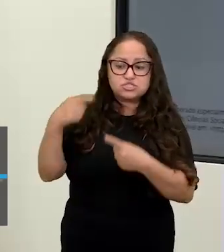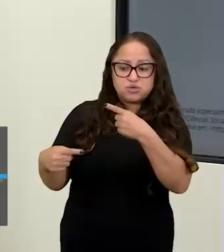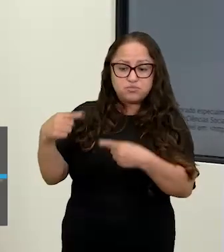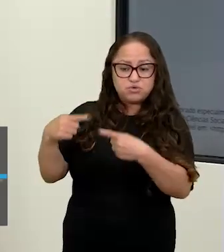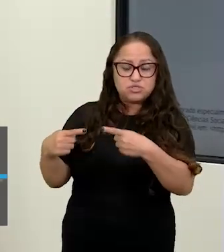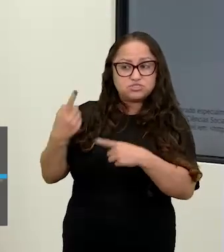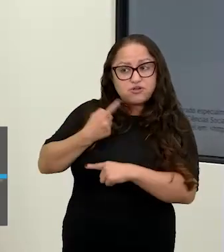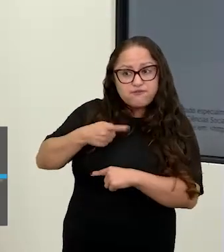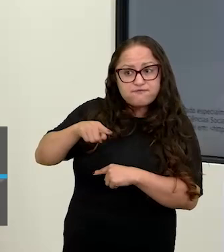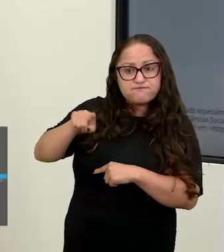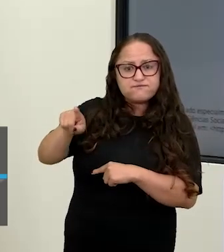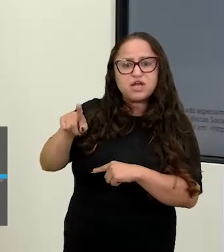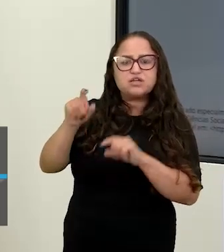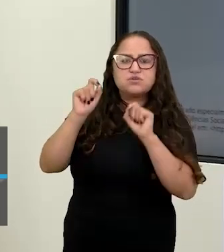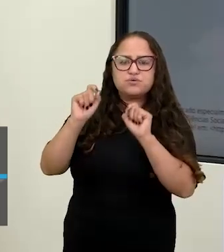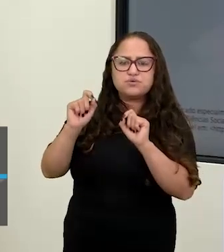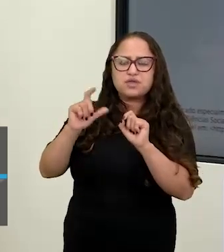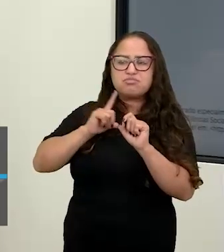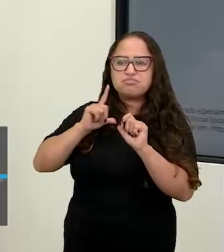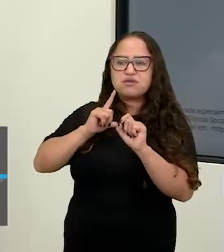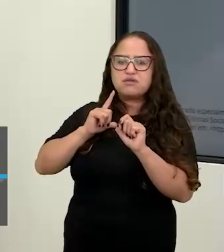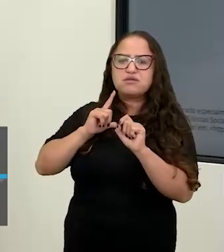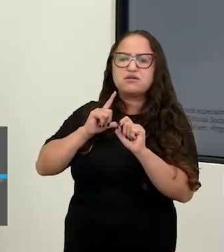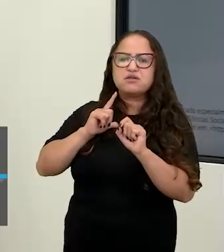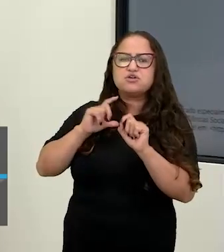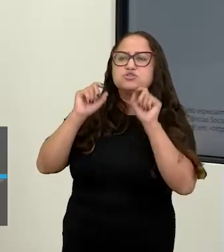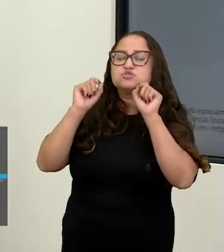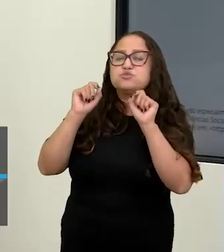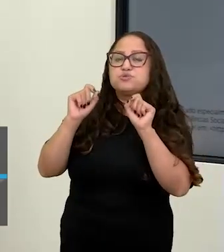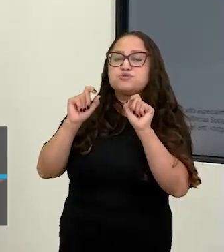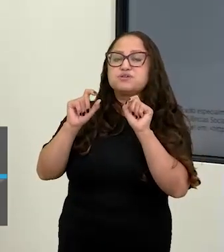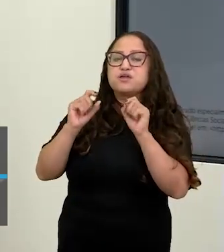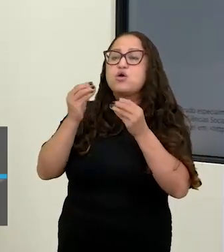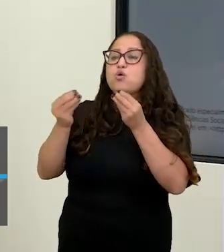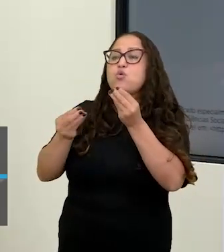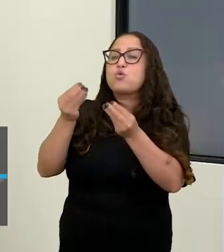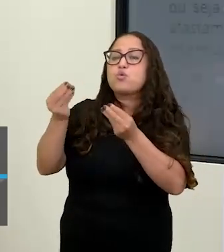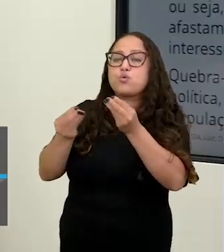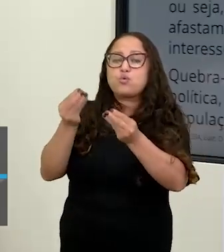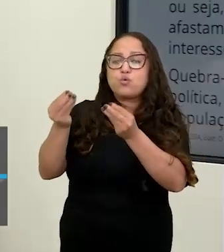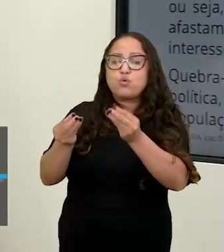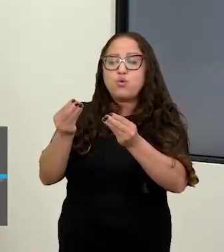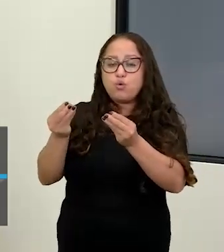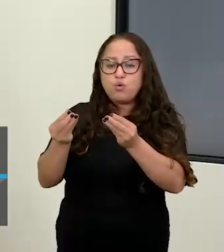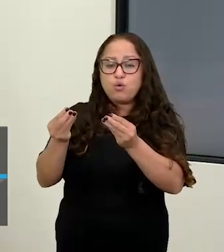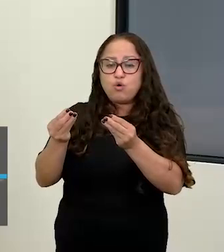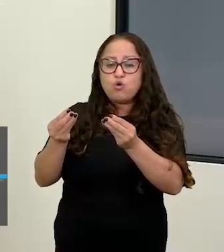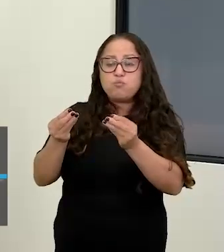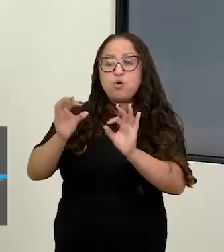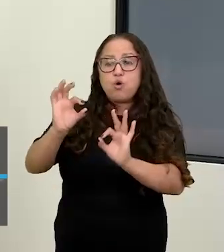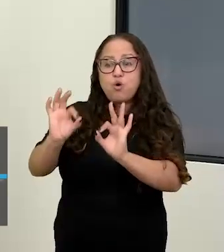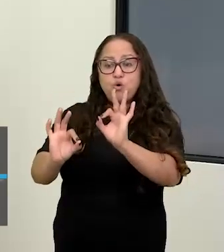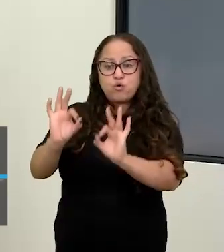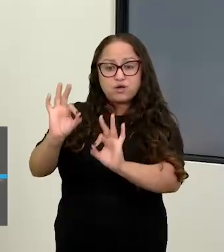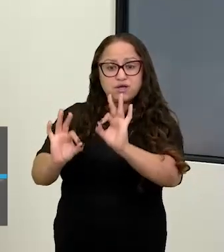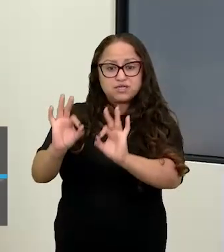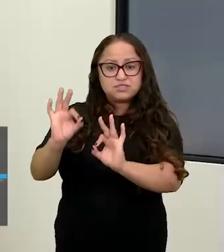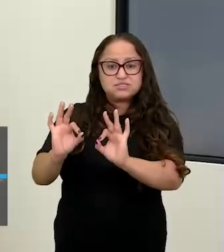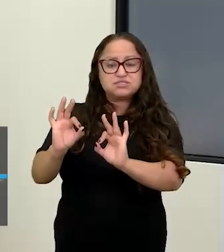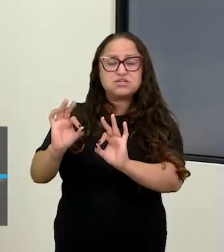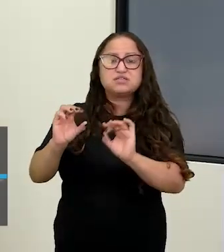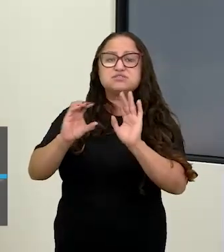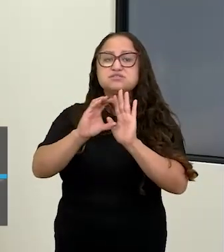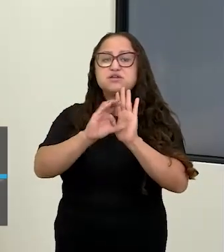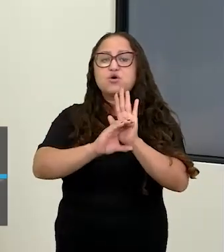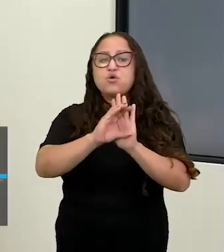que vai justamente se debruçar sobre o quê? Sobre como que são organizadas essas